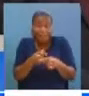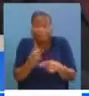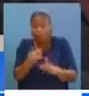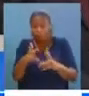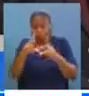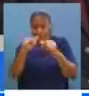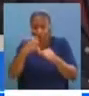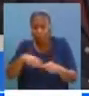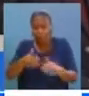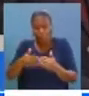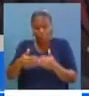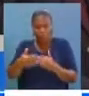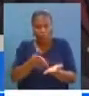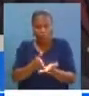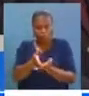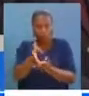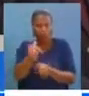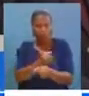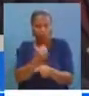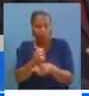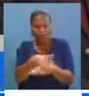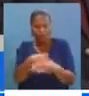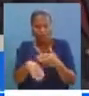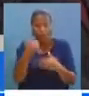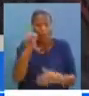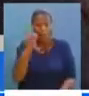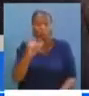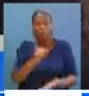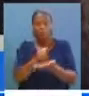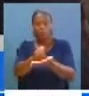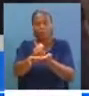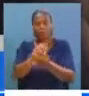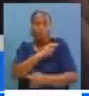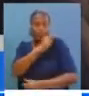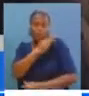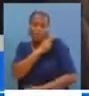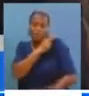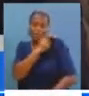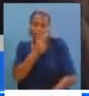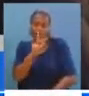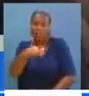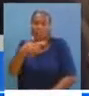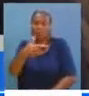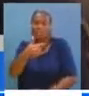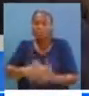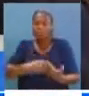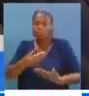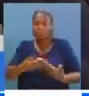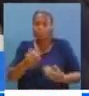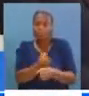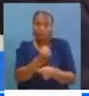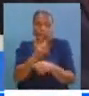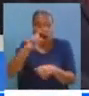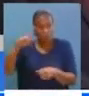Verde. E iremos continuar a fazer essa aposta, assim como apoiar também as universidades em outras ações,